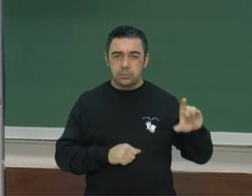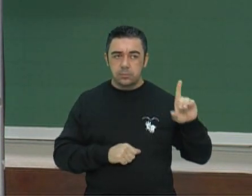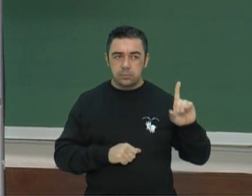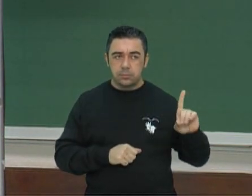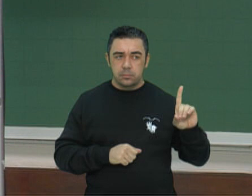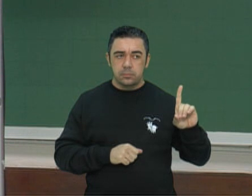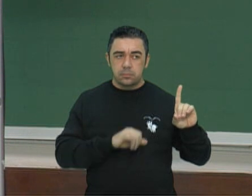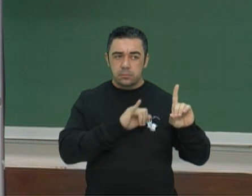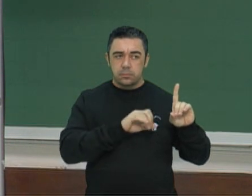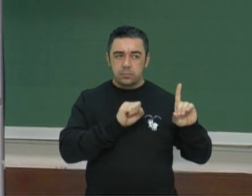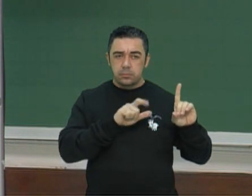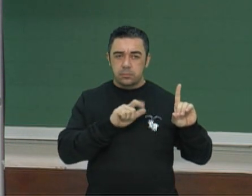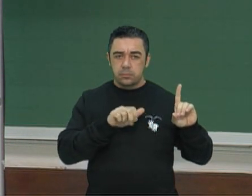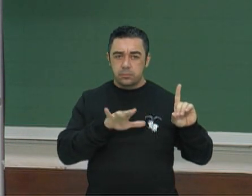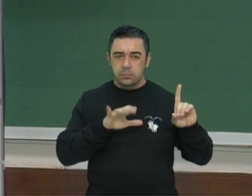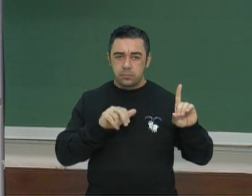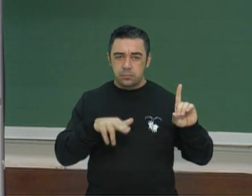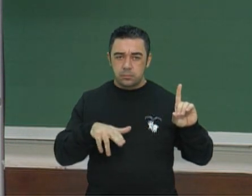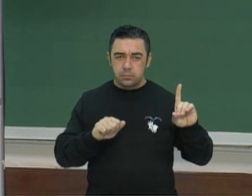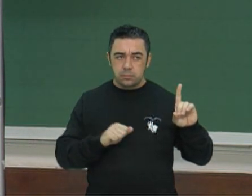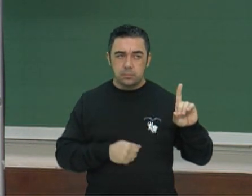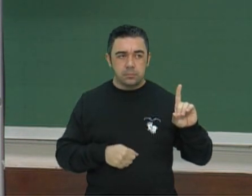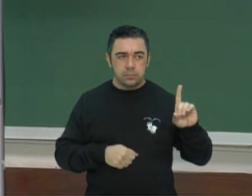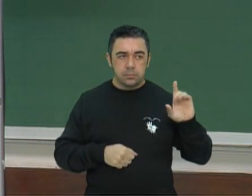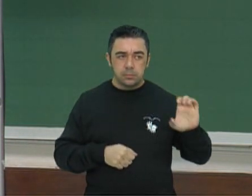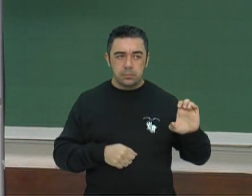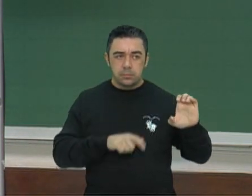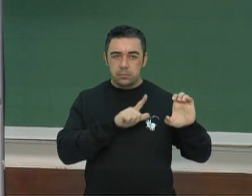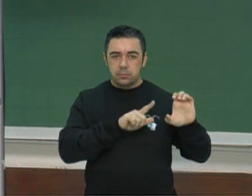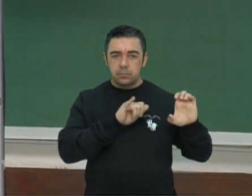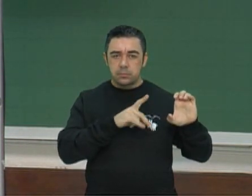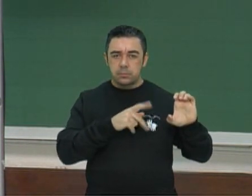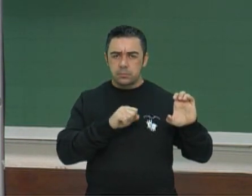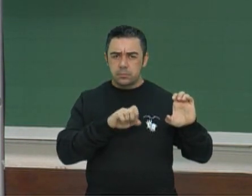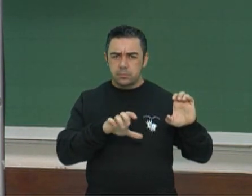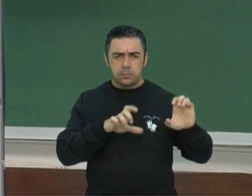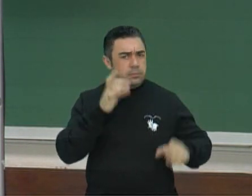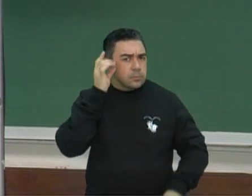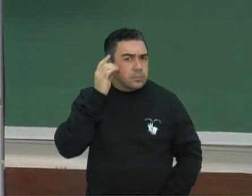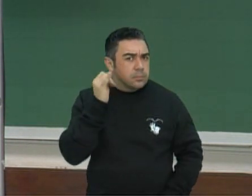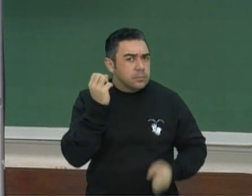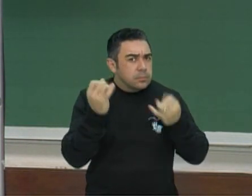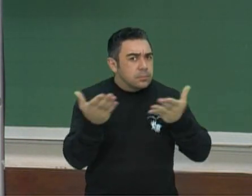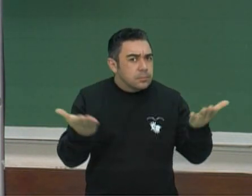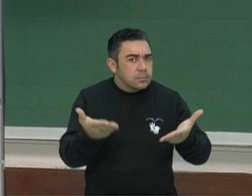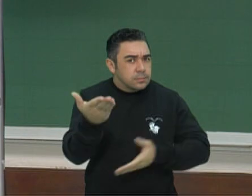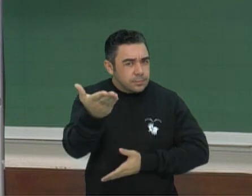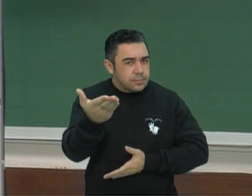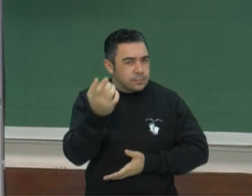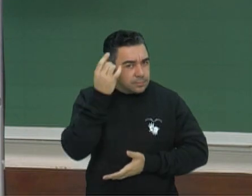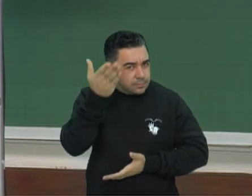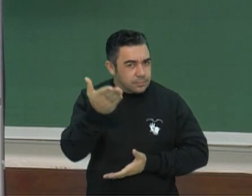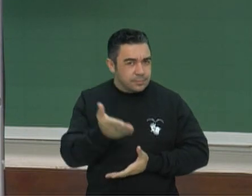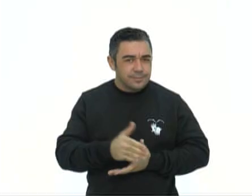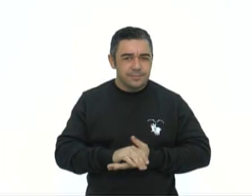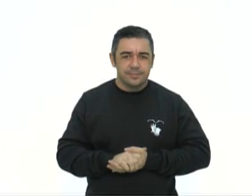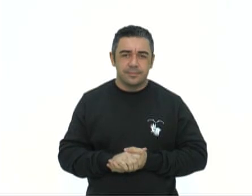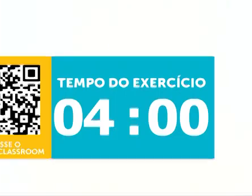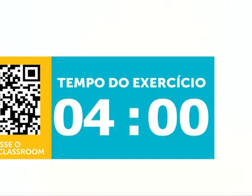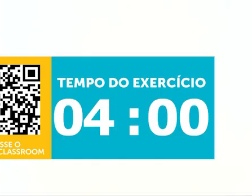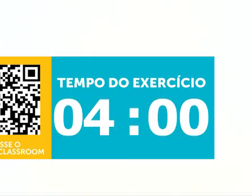D, isoleucina ou letra E, lipase. Essa é fácil, a gente falou agora há pouquinho dela. Vamos lá, gente, com vocês.